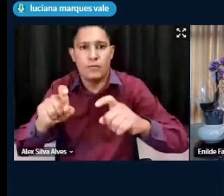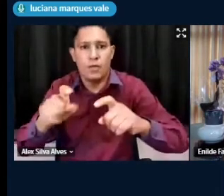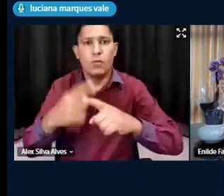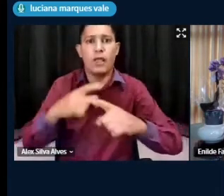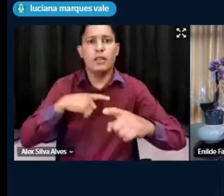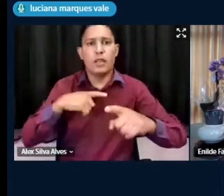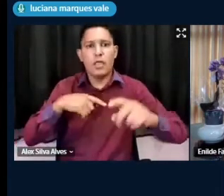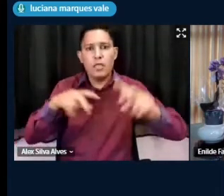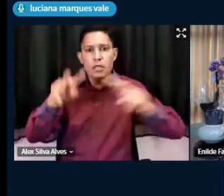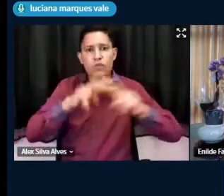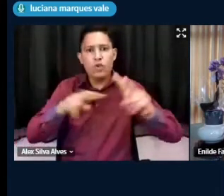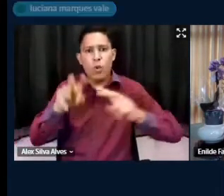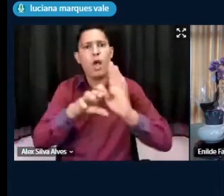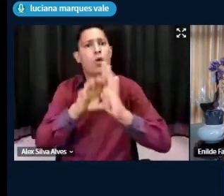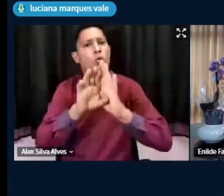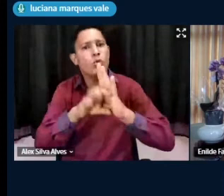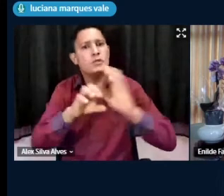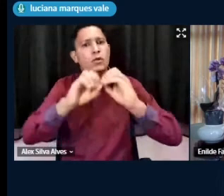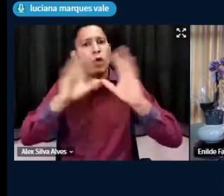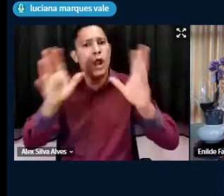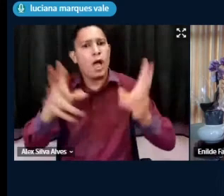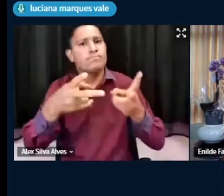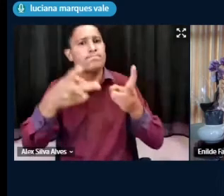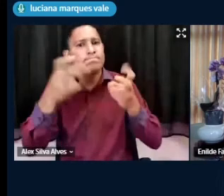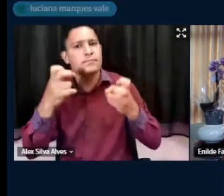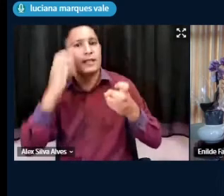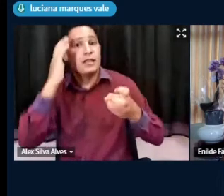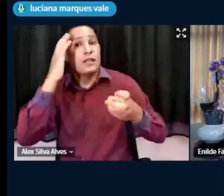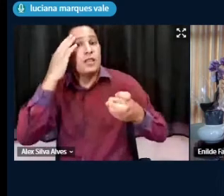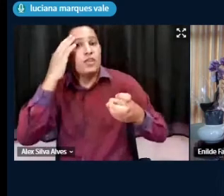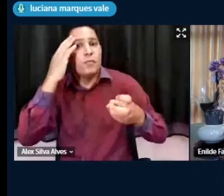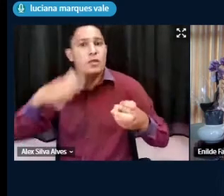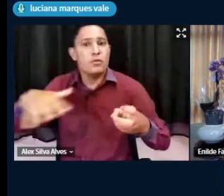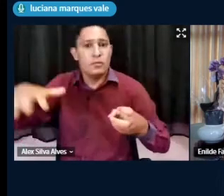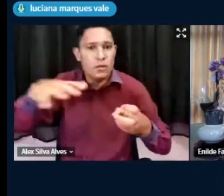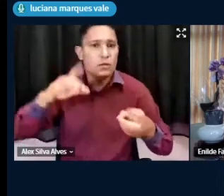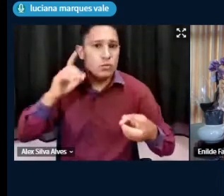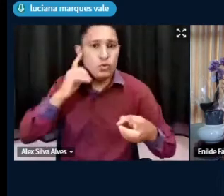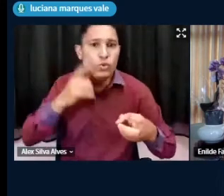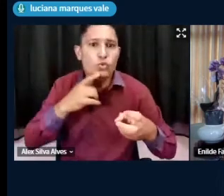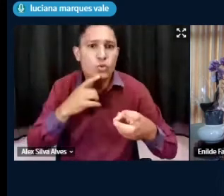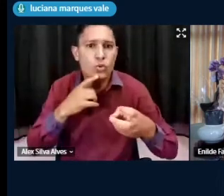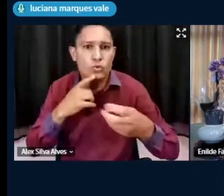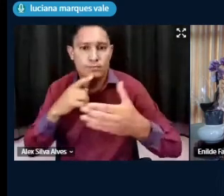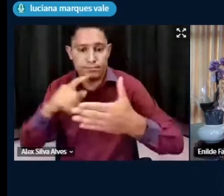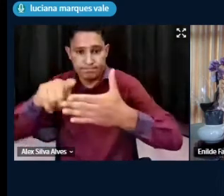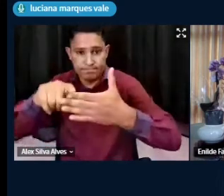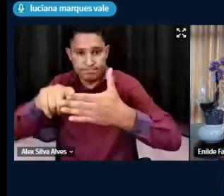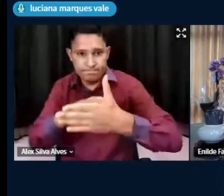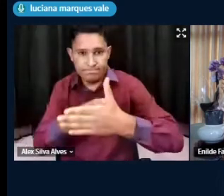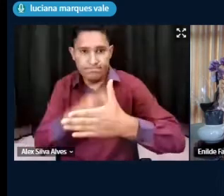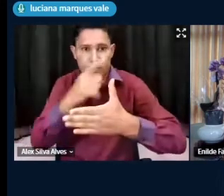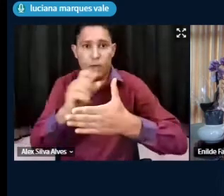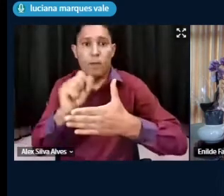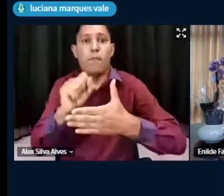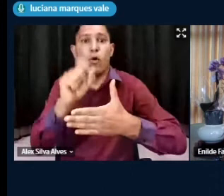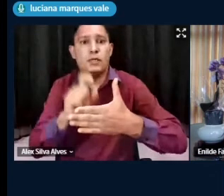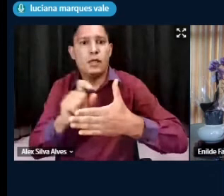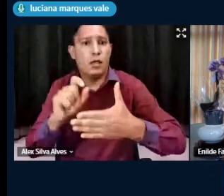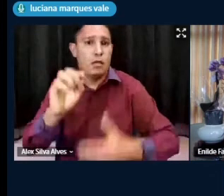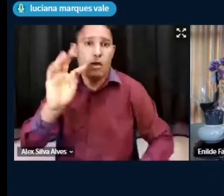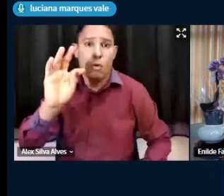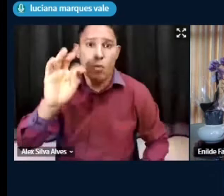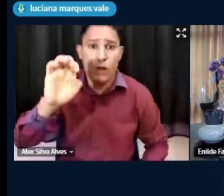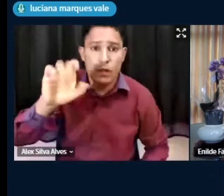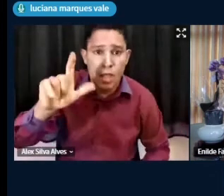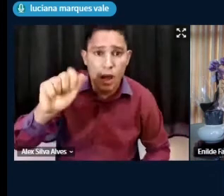do computador, porque tem que ser uma questão visual mesmo, para entendimento do surdo. Então